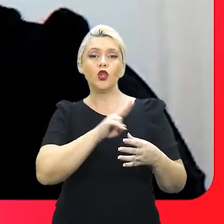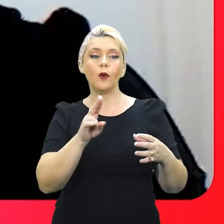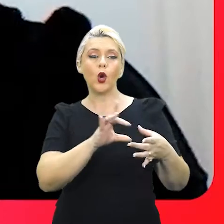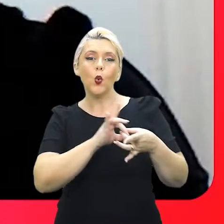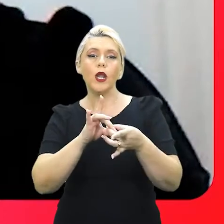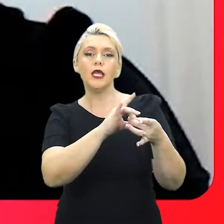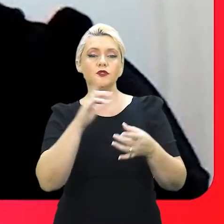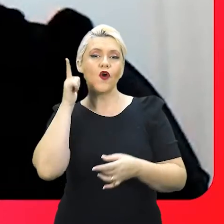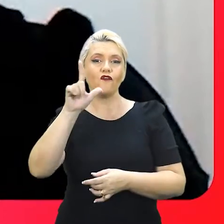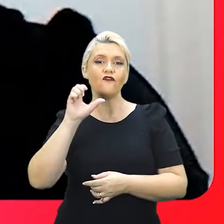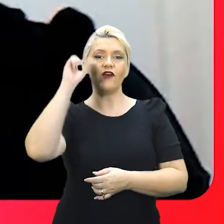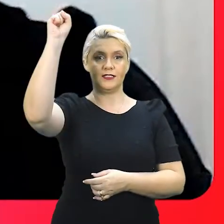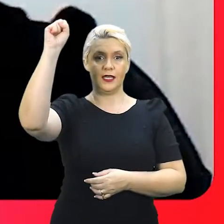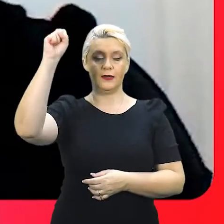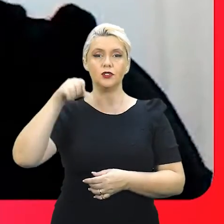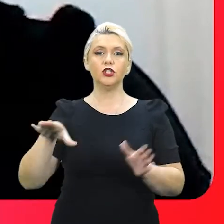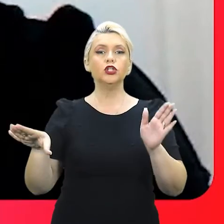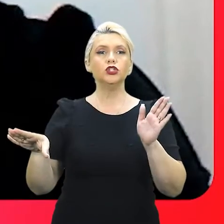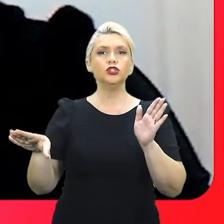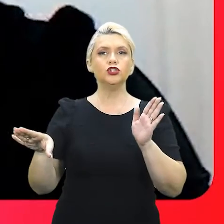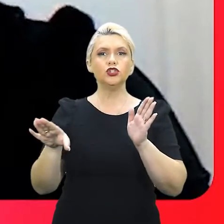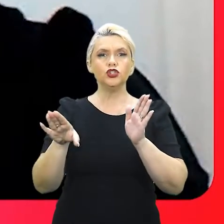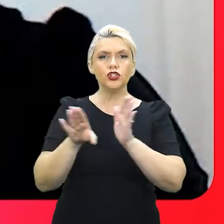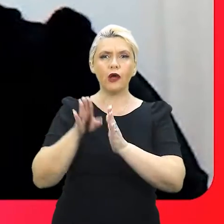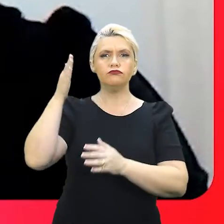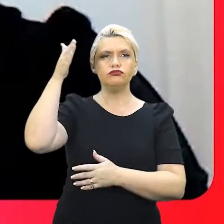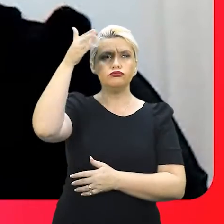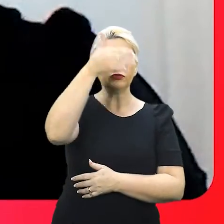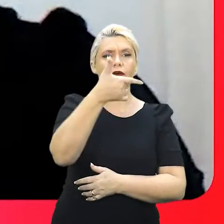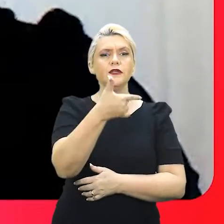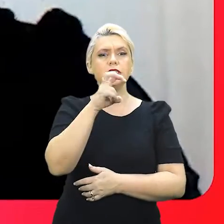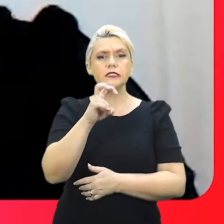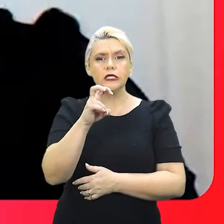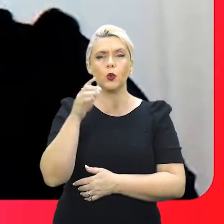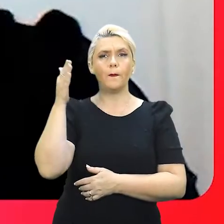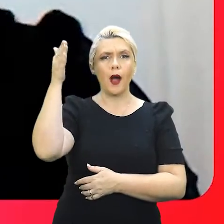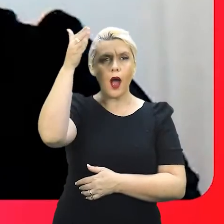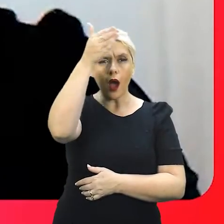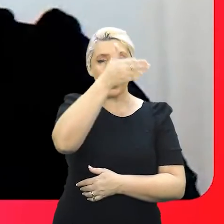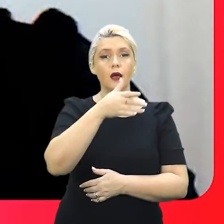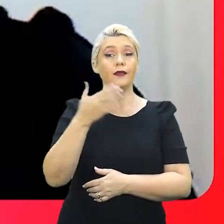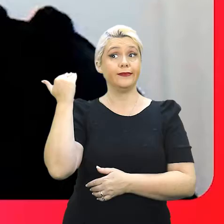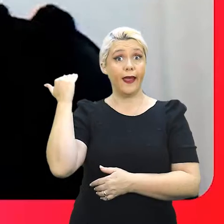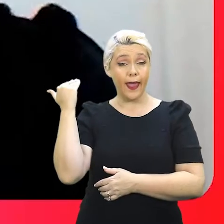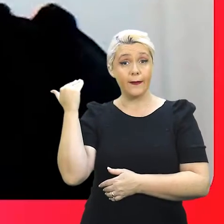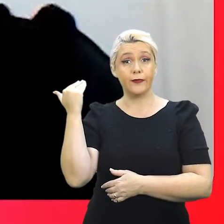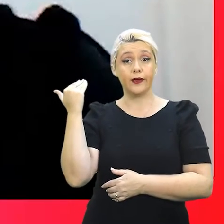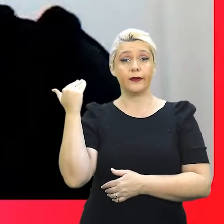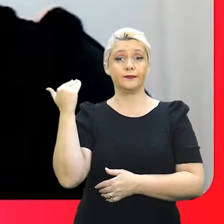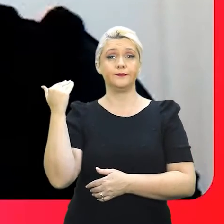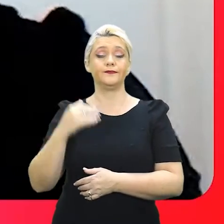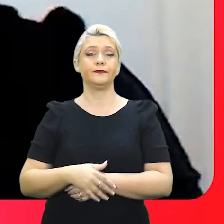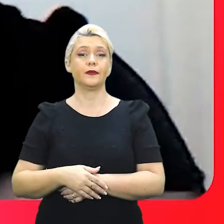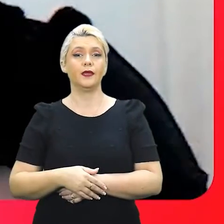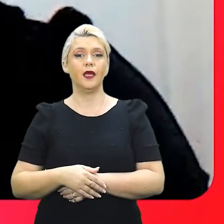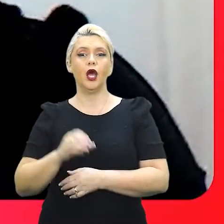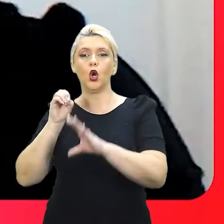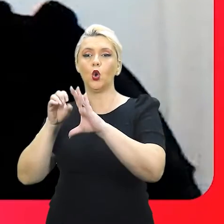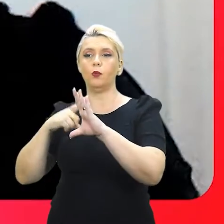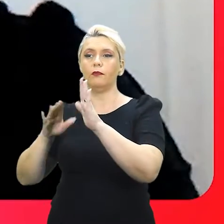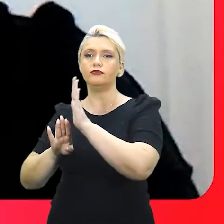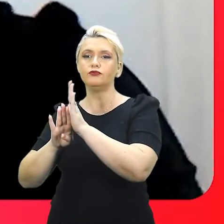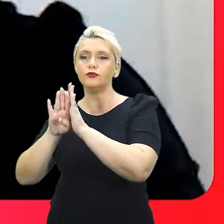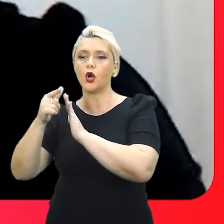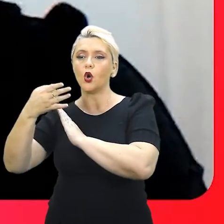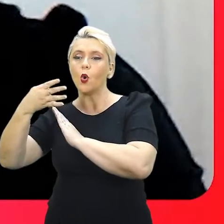Venceremos, a gente chegava a 25 pontos, na época a Globo tinha 40, enfim, o SBT fez